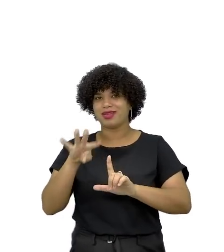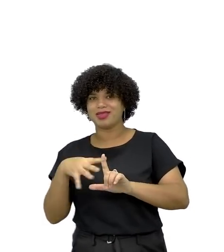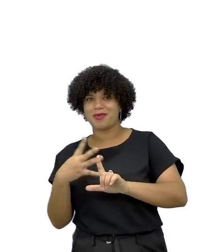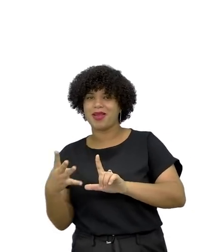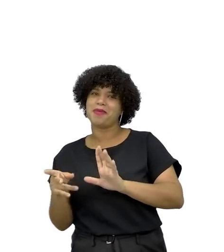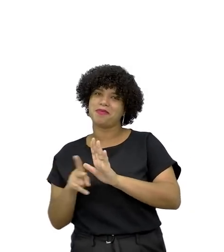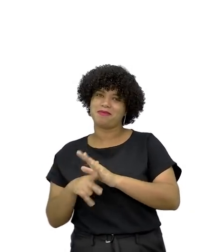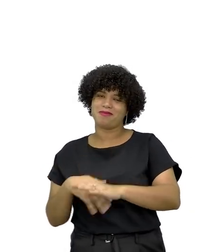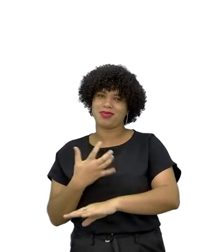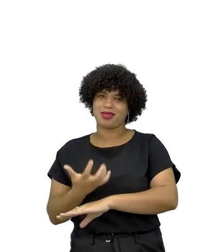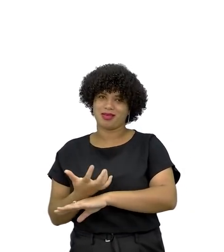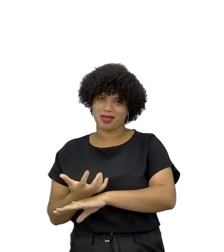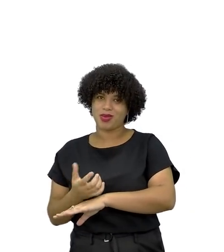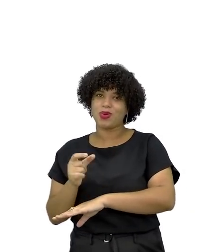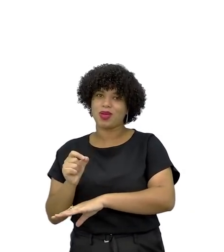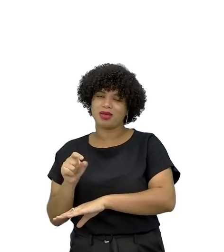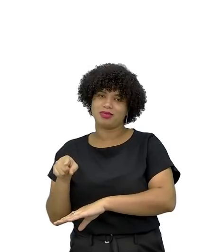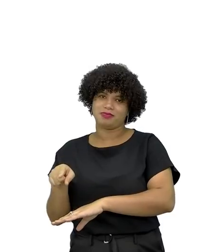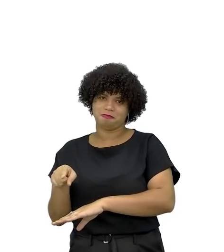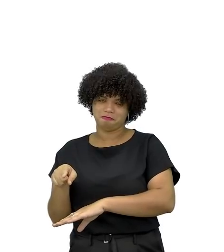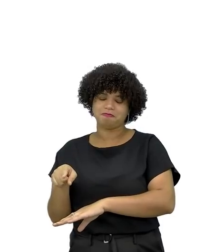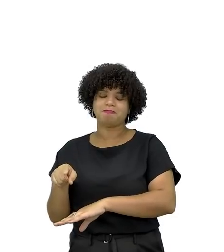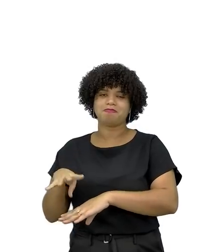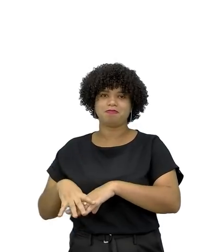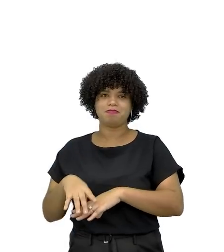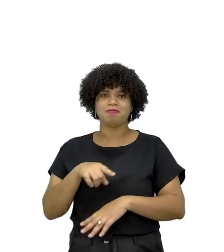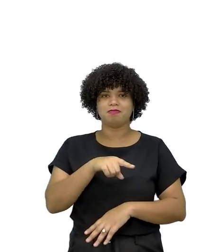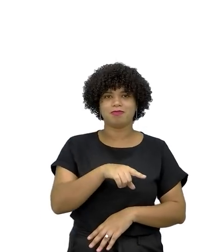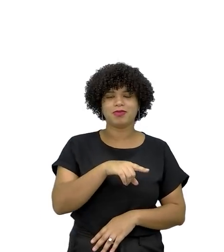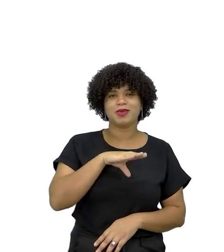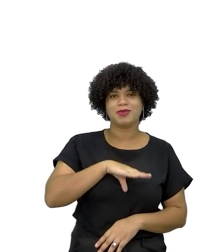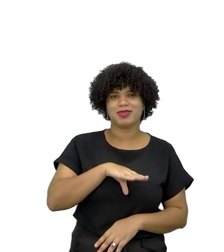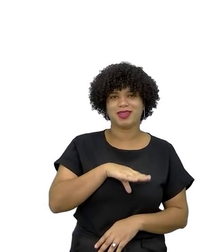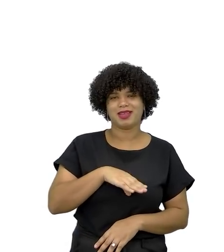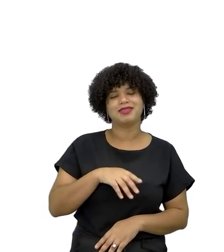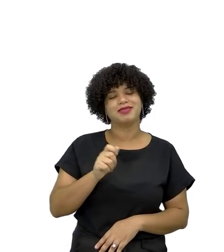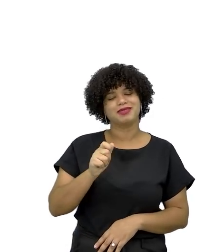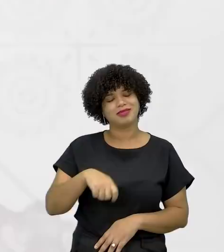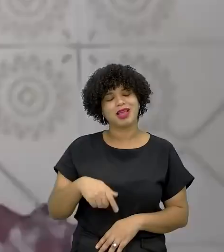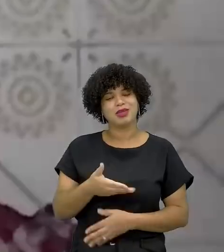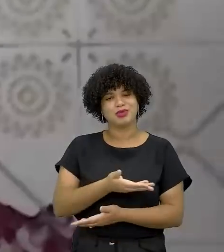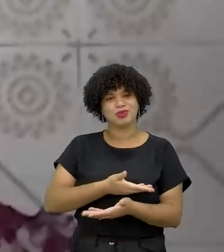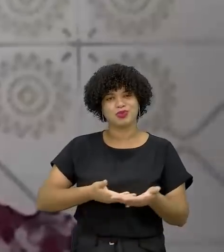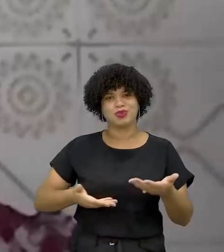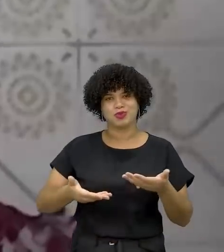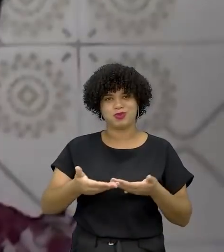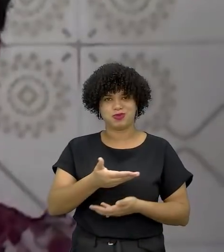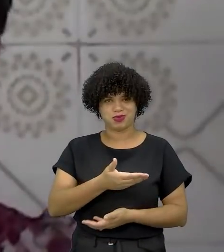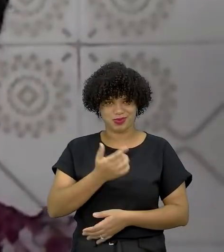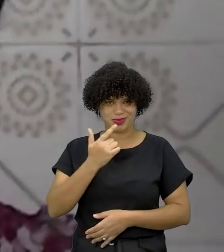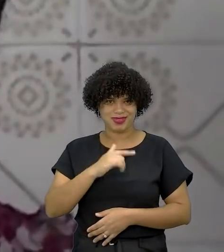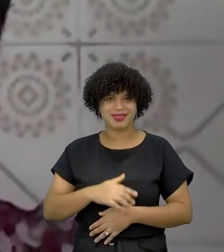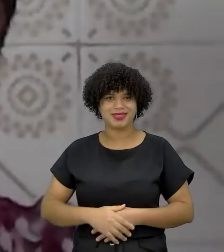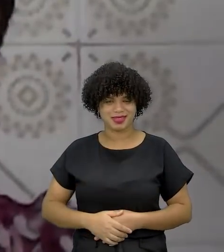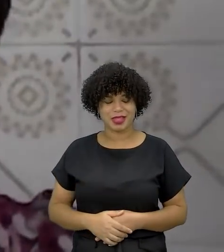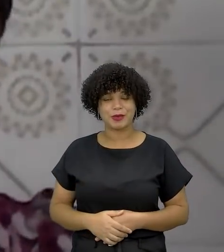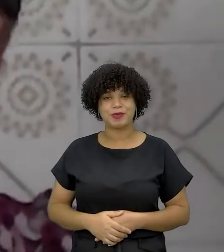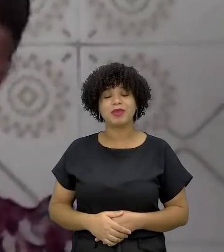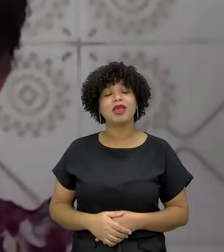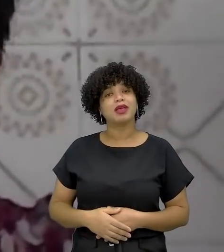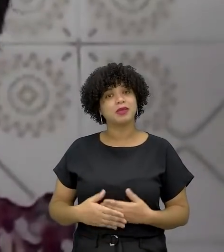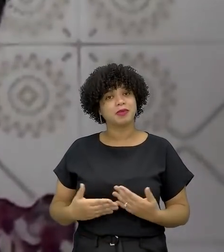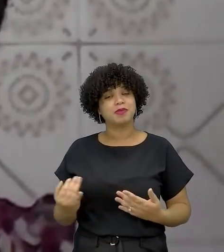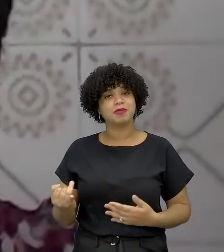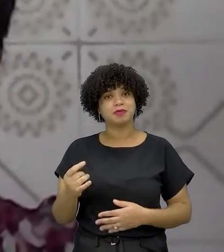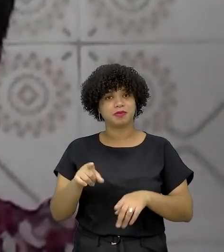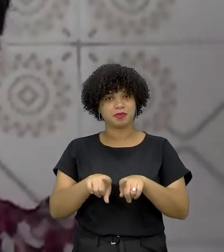sintetizar conclusões. Então, aqui esse nosso projeto, além do aluno trazer textos